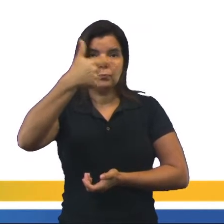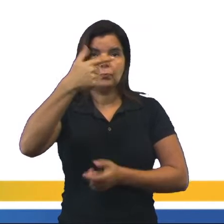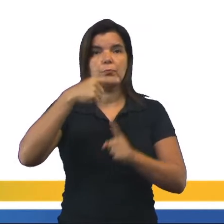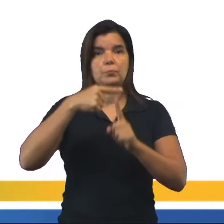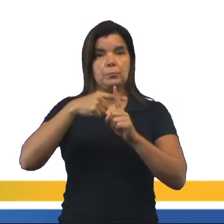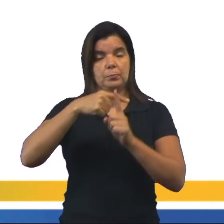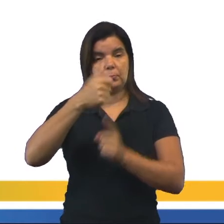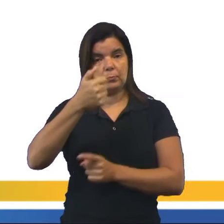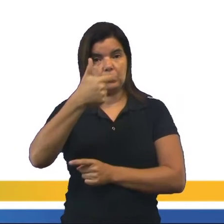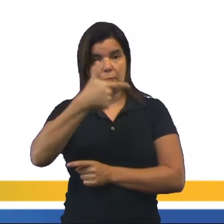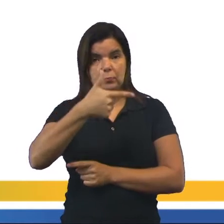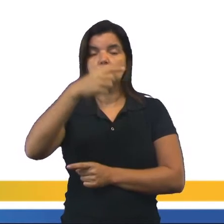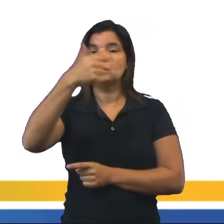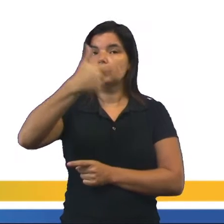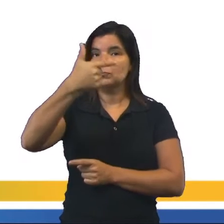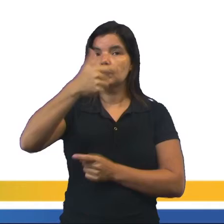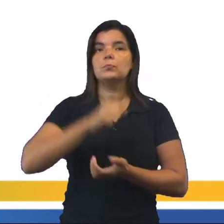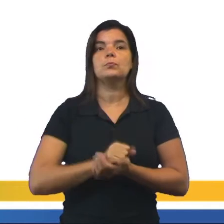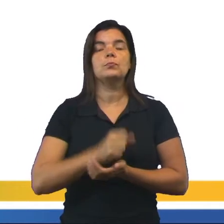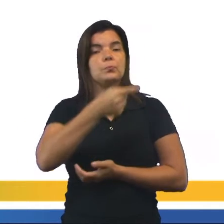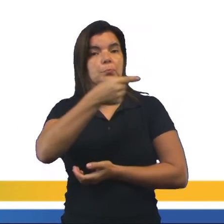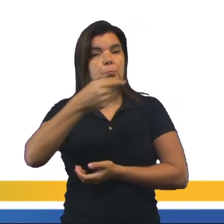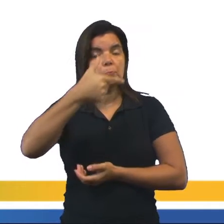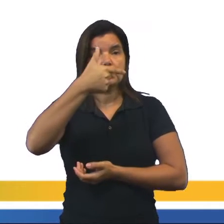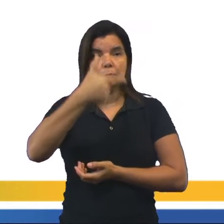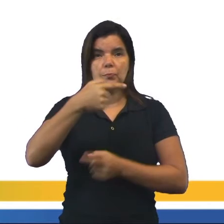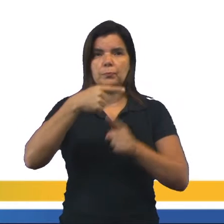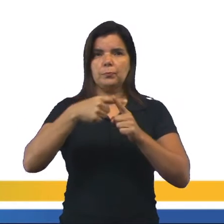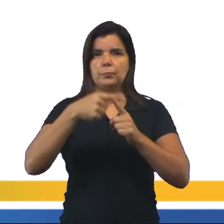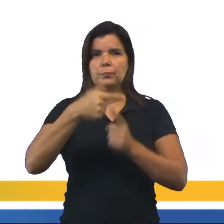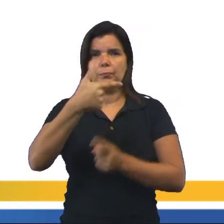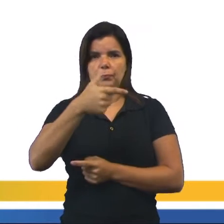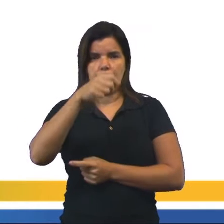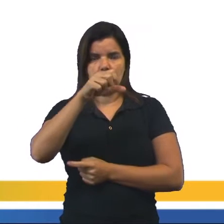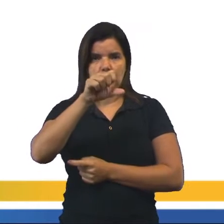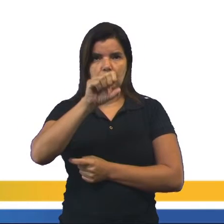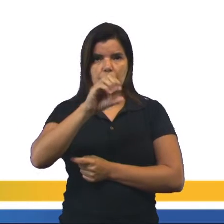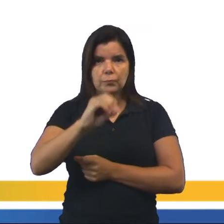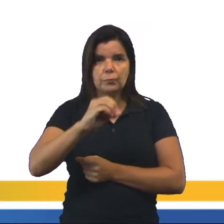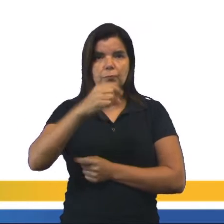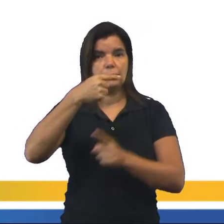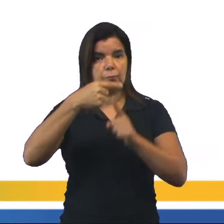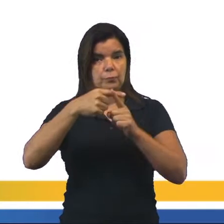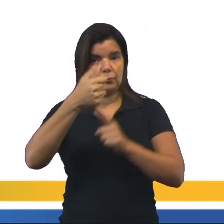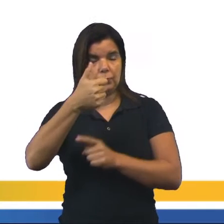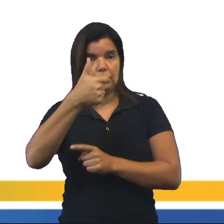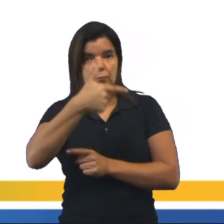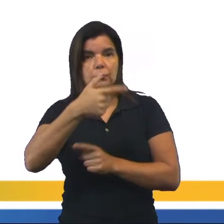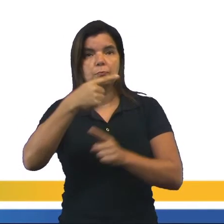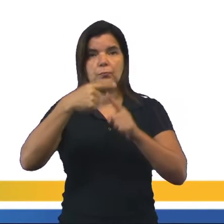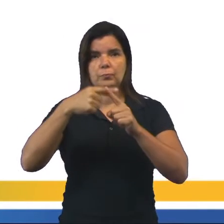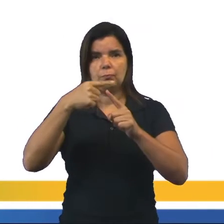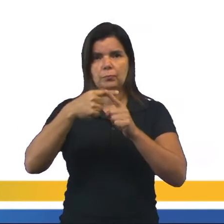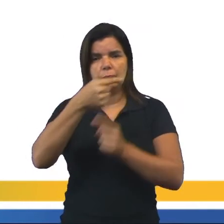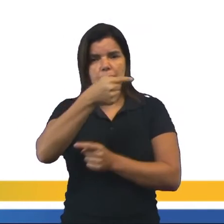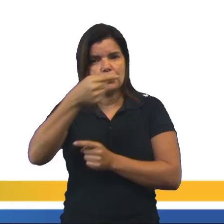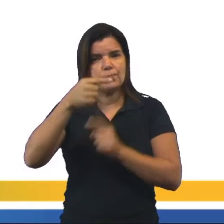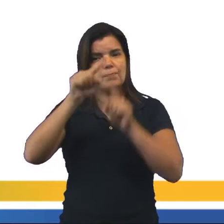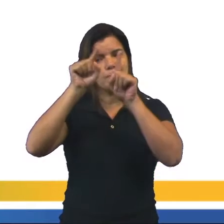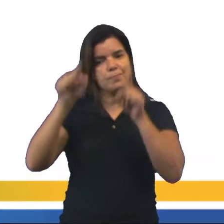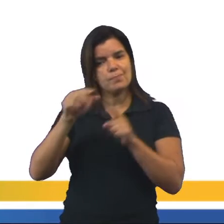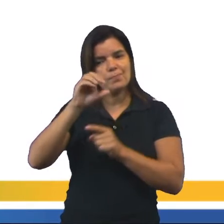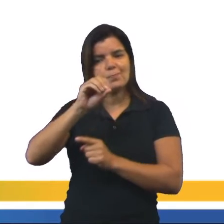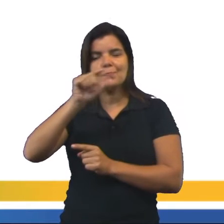mais 12 ao quadrado menos 2 vezes 20 vezes 12 vezes